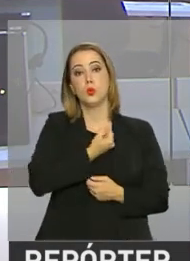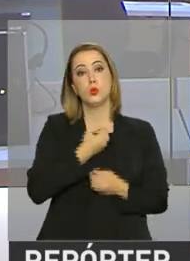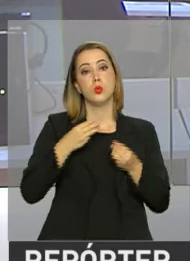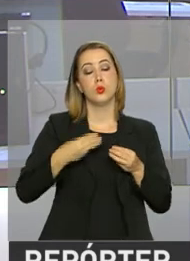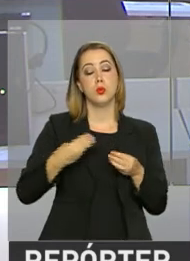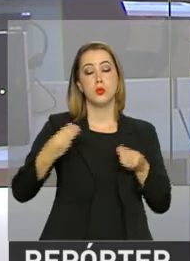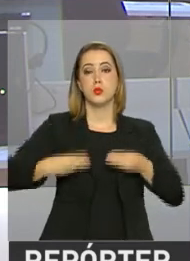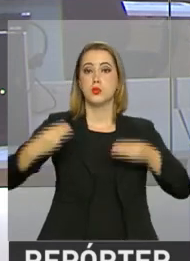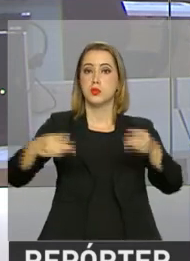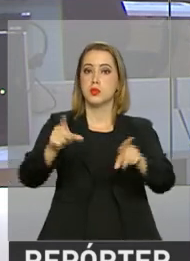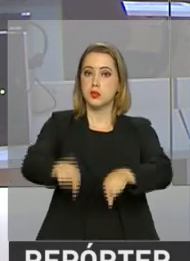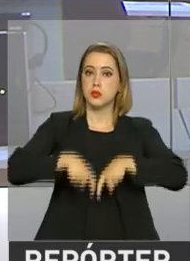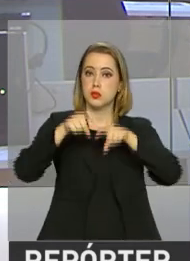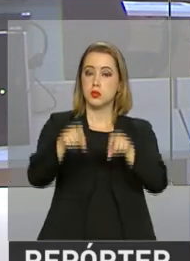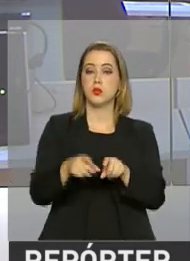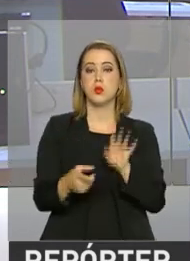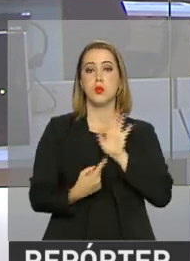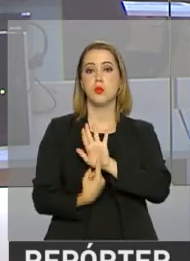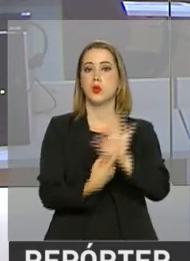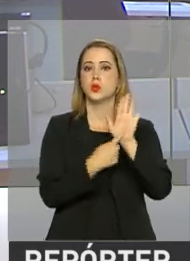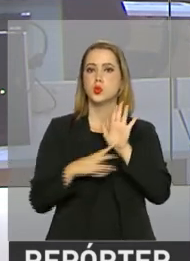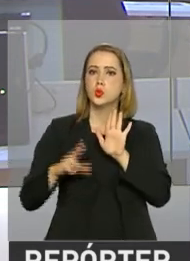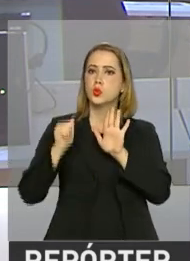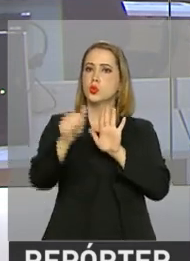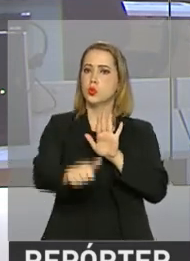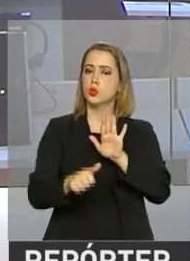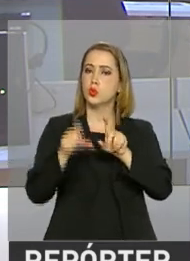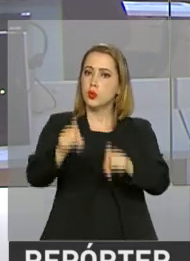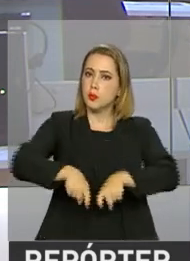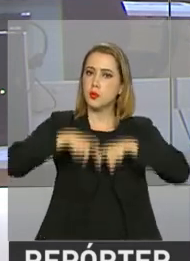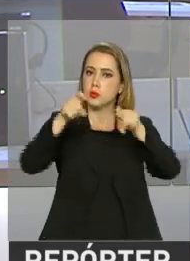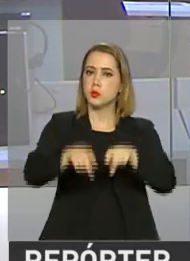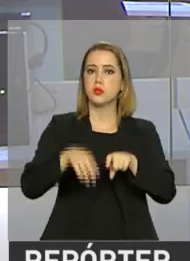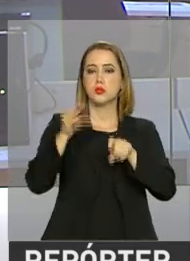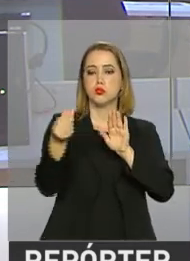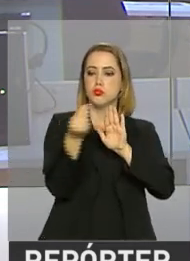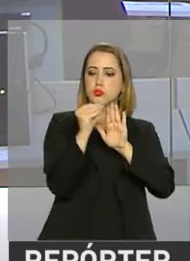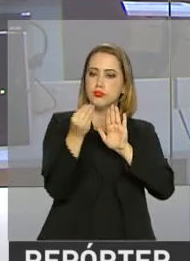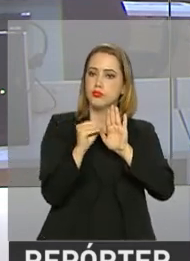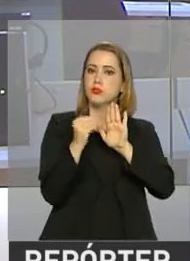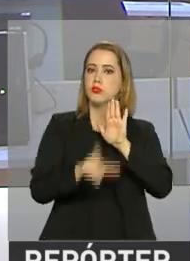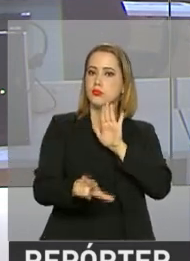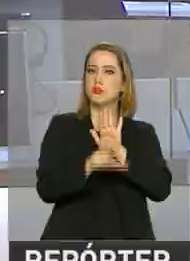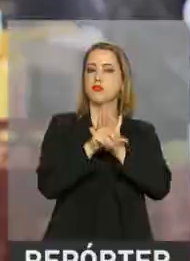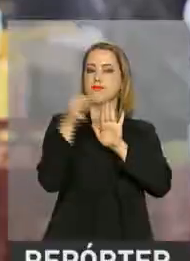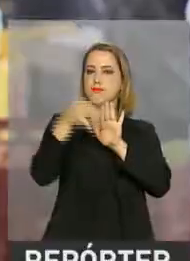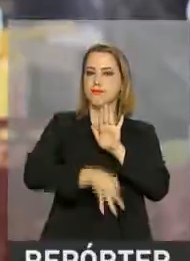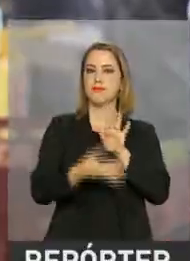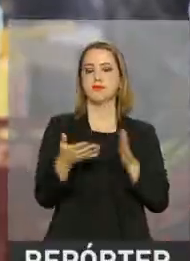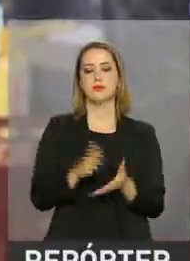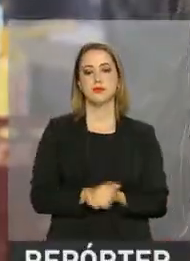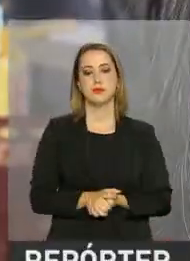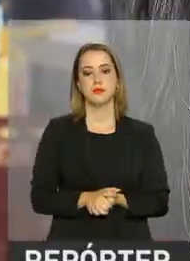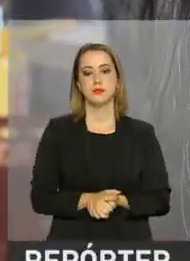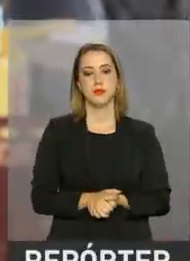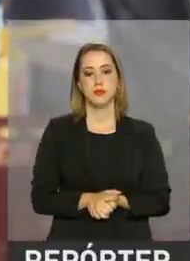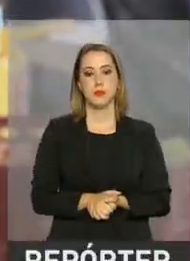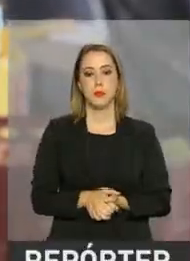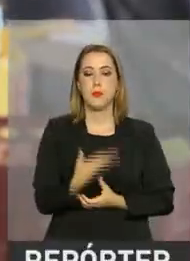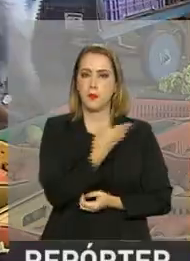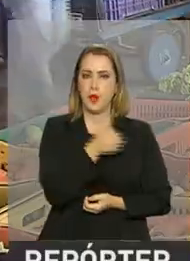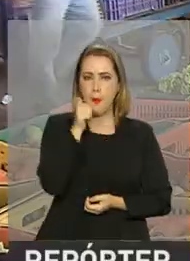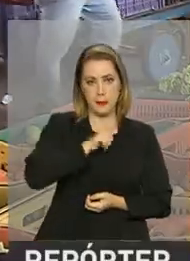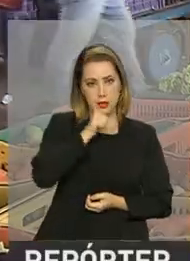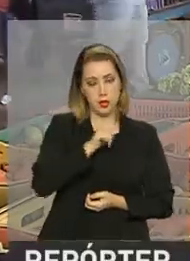toda a produção vegetal está dentro das normas no que se refere ao uso de agrotóxicos maria e